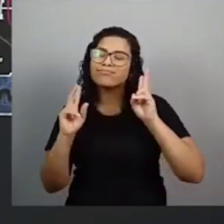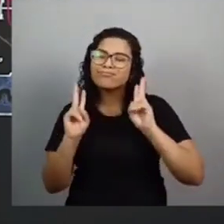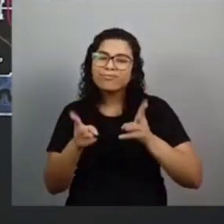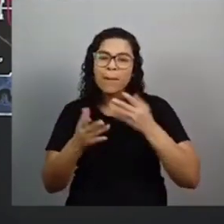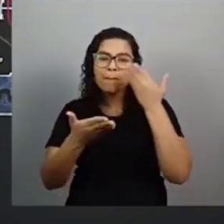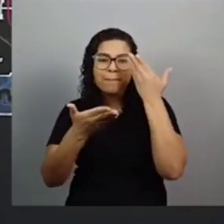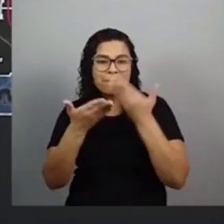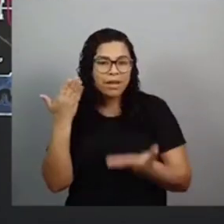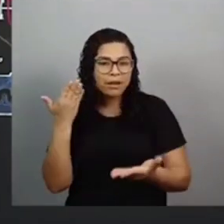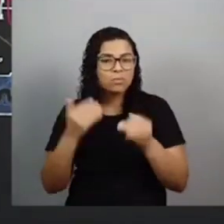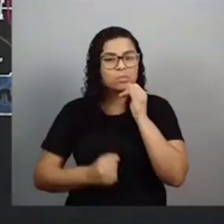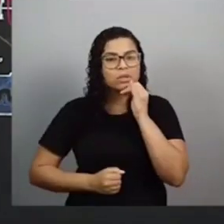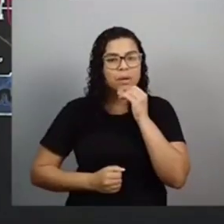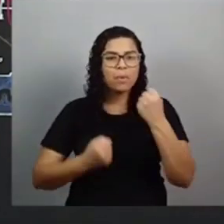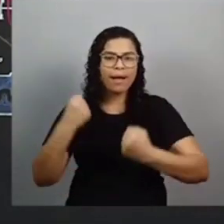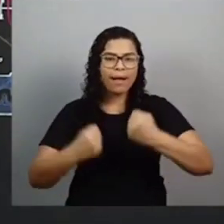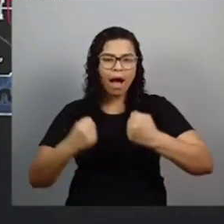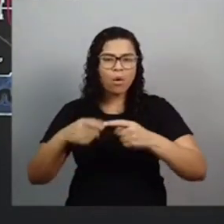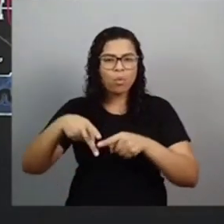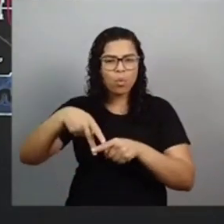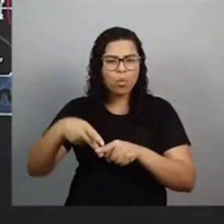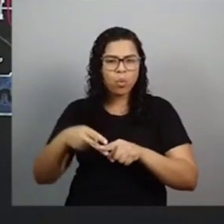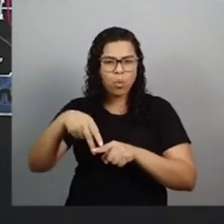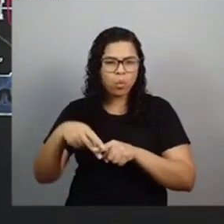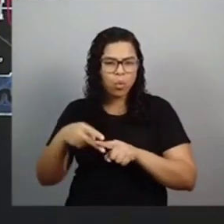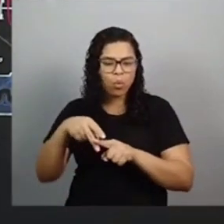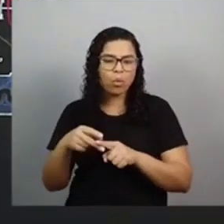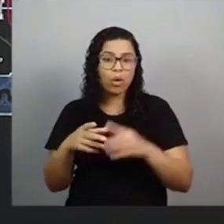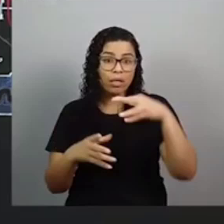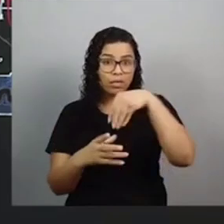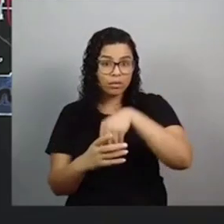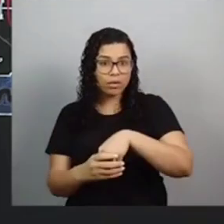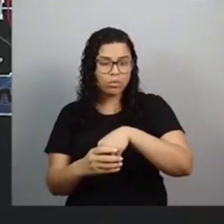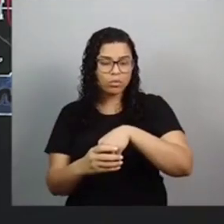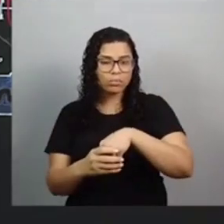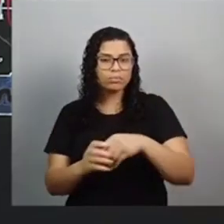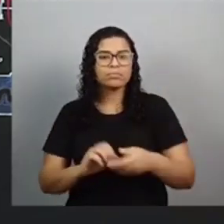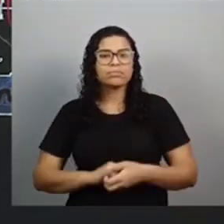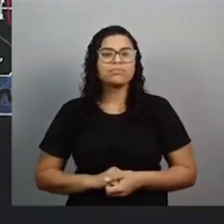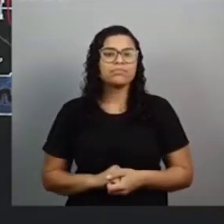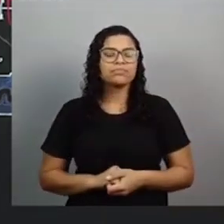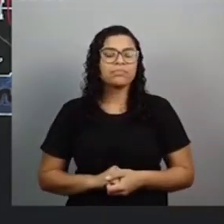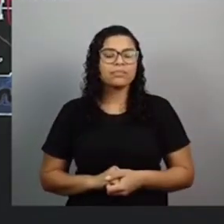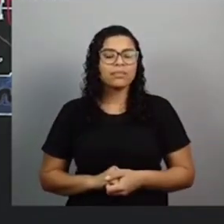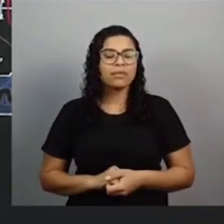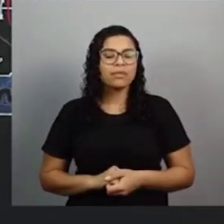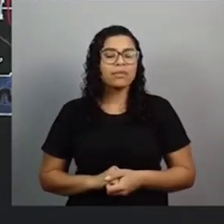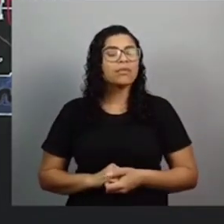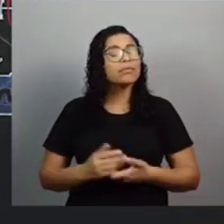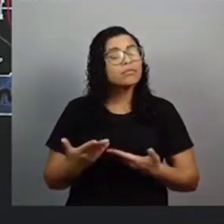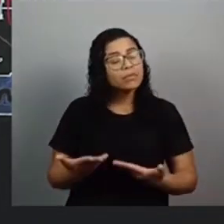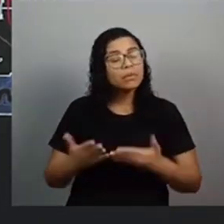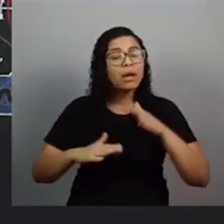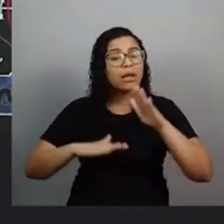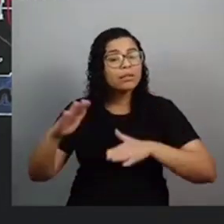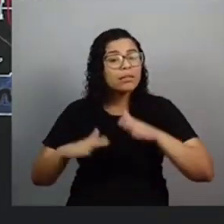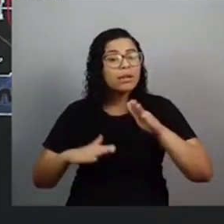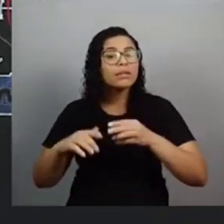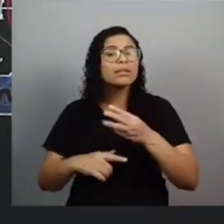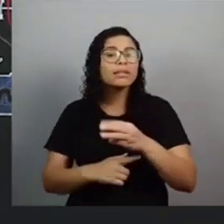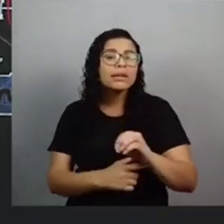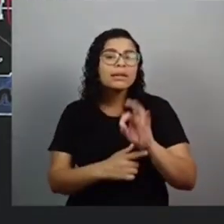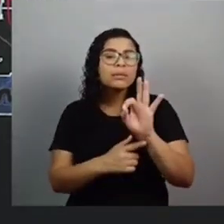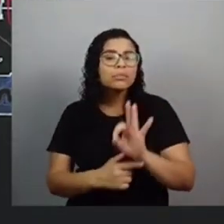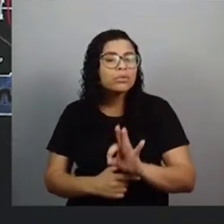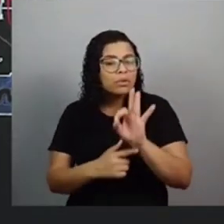de motores de carro. Rola ali dentro de um motor uma máquina térmica. E o aproveitamento, 30%.